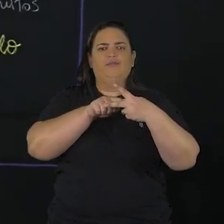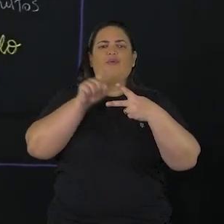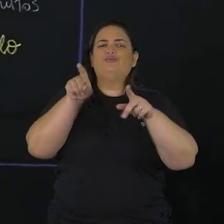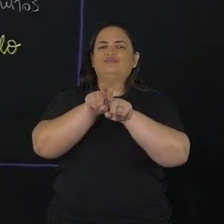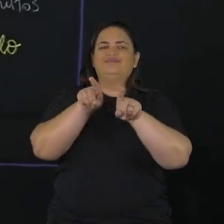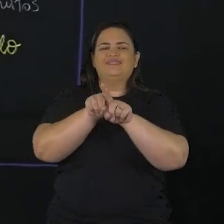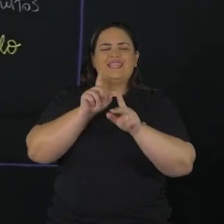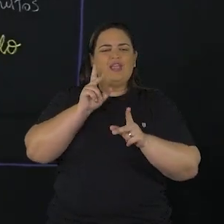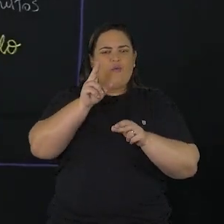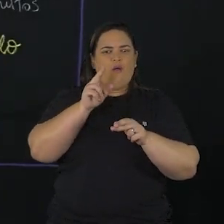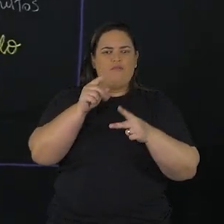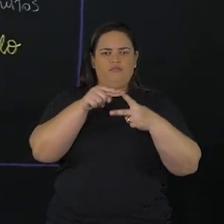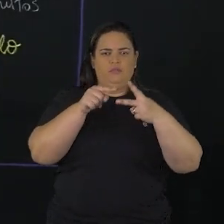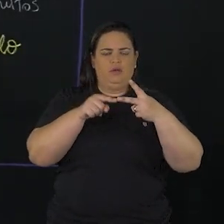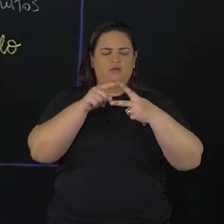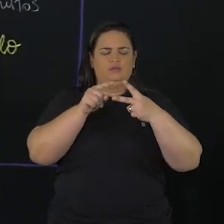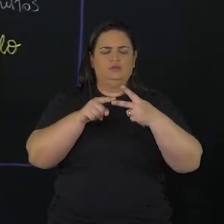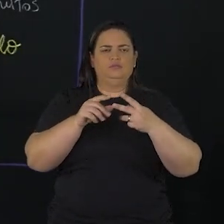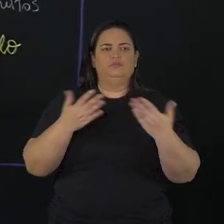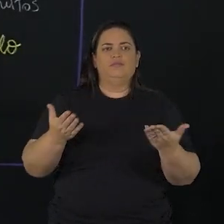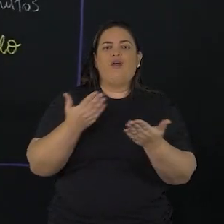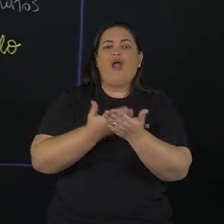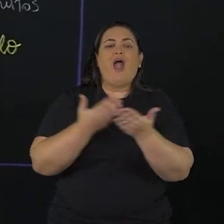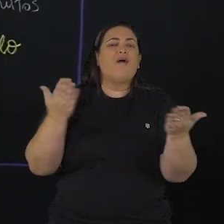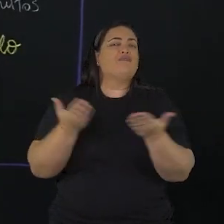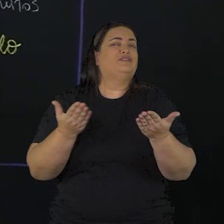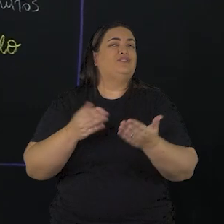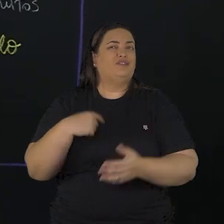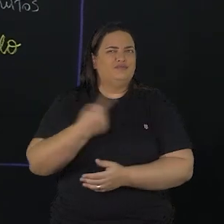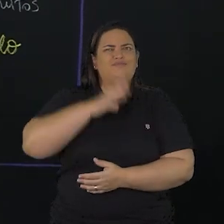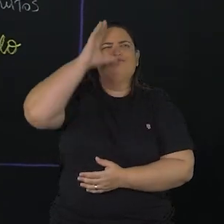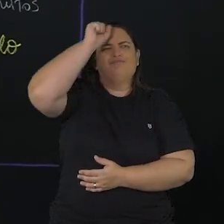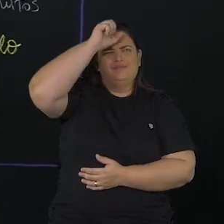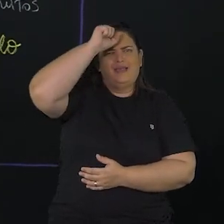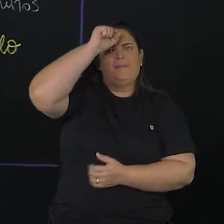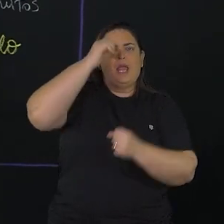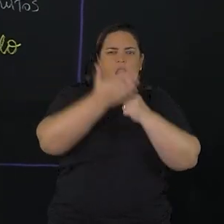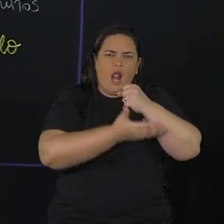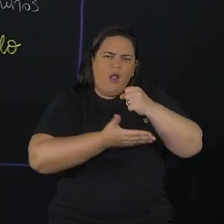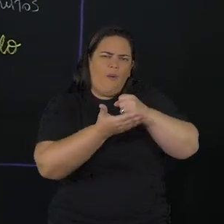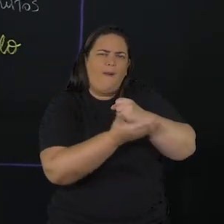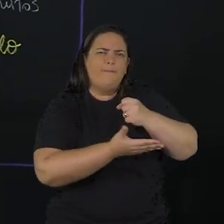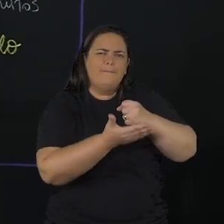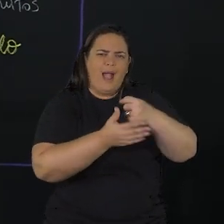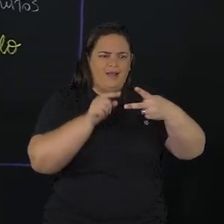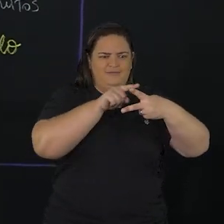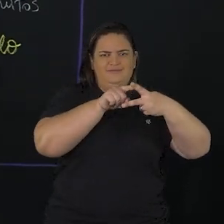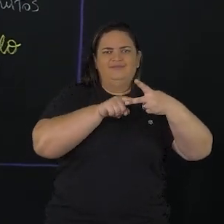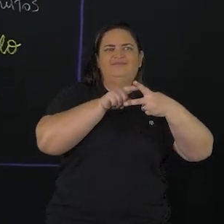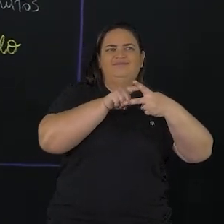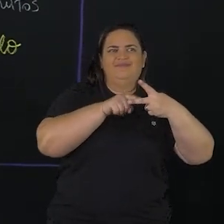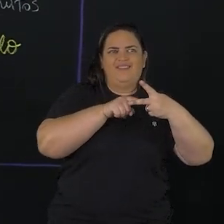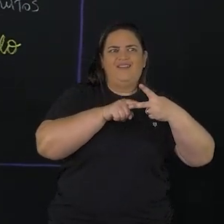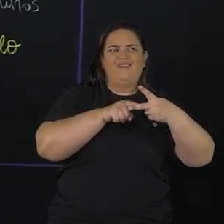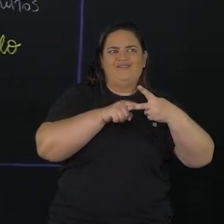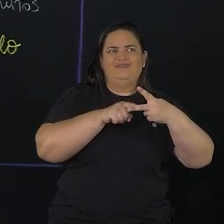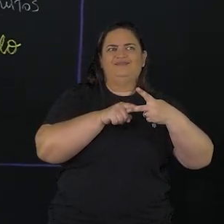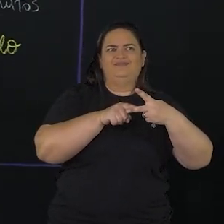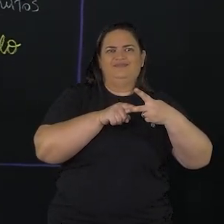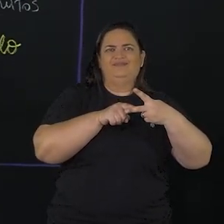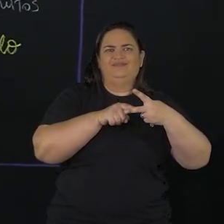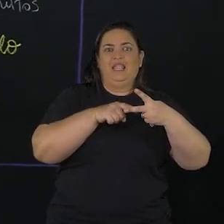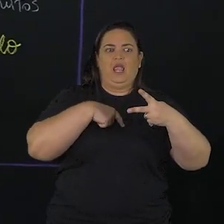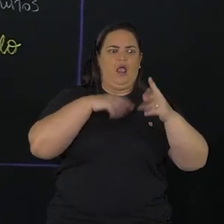Então, nesta nossa aula, nós verificamos rapidamente o básico sobre ângulos, onde nós vimos a